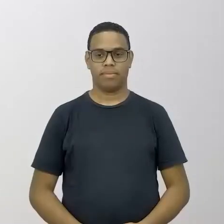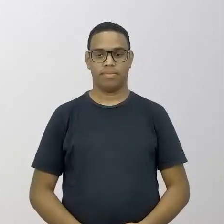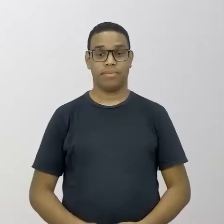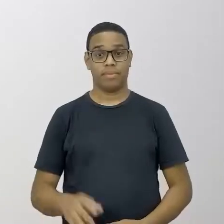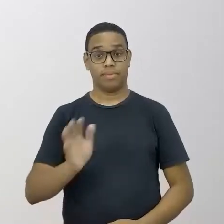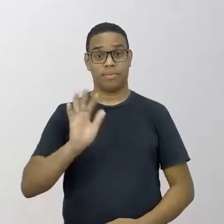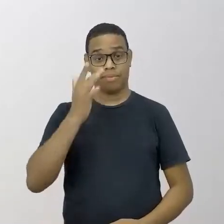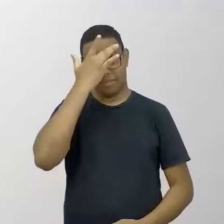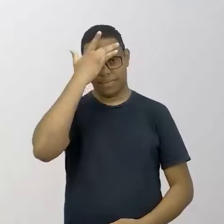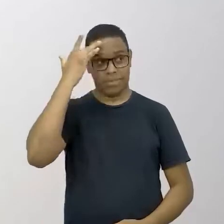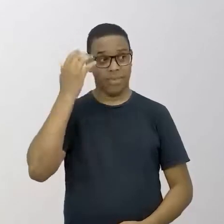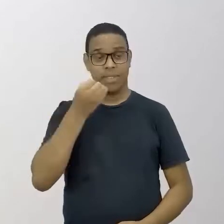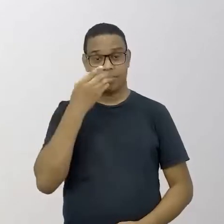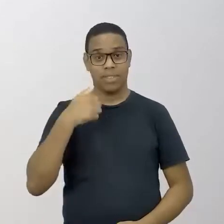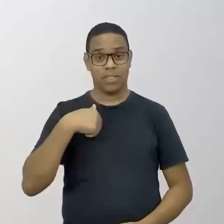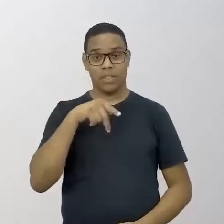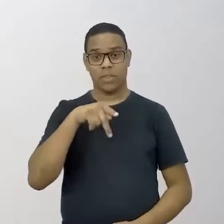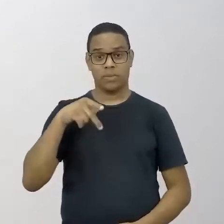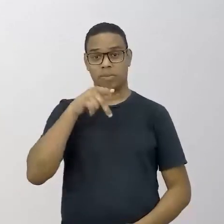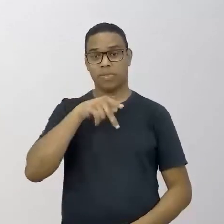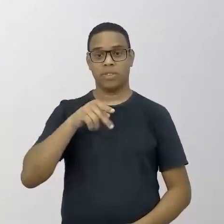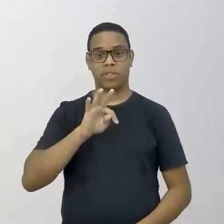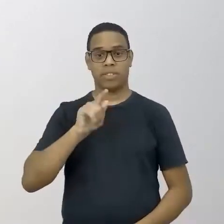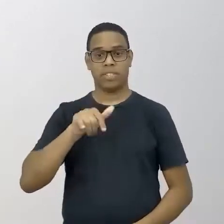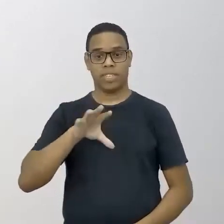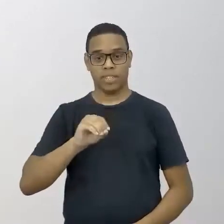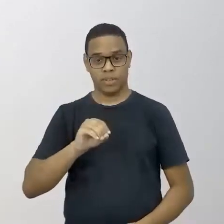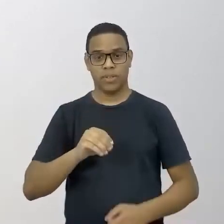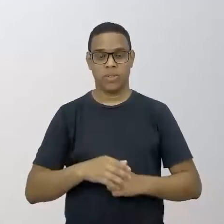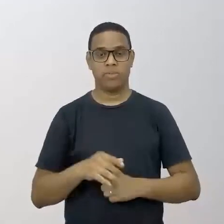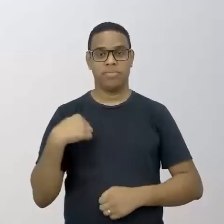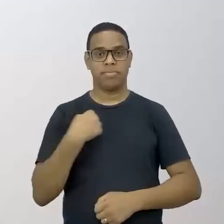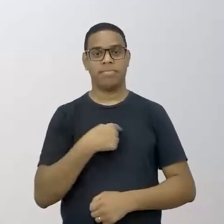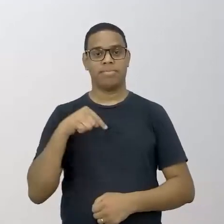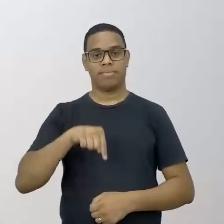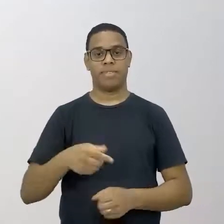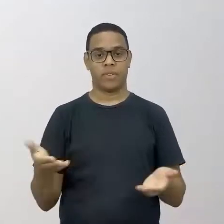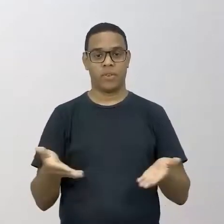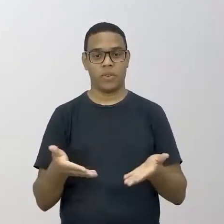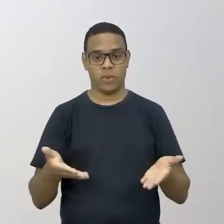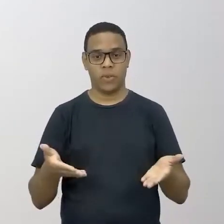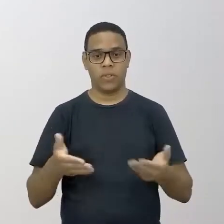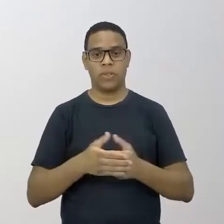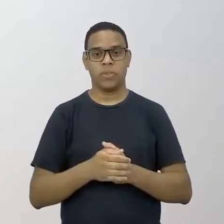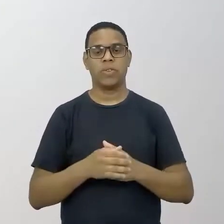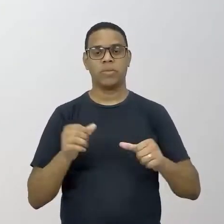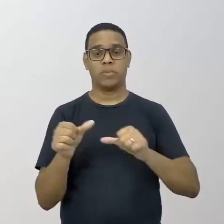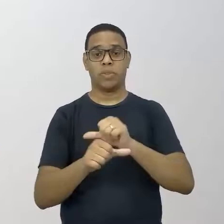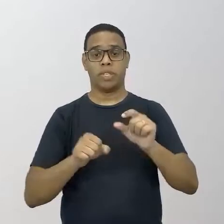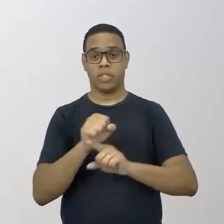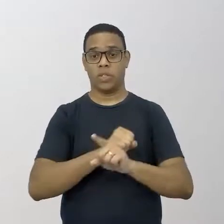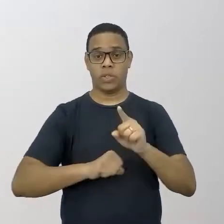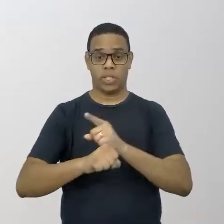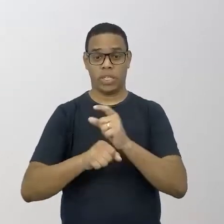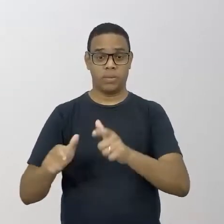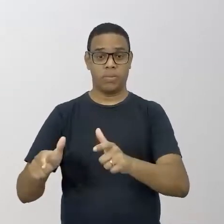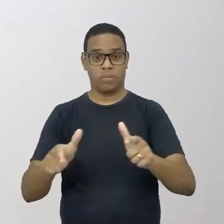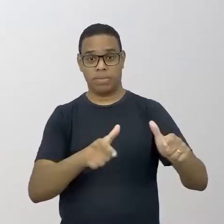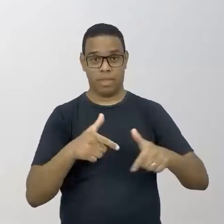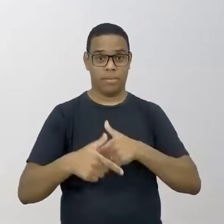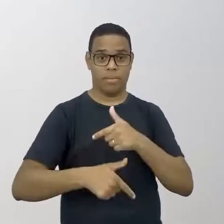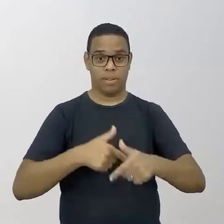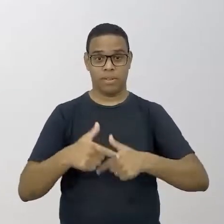E aí, pessoal, tudo bem? Eu sou o professor Thiago Lazarim. Nós estamos hoje com o componente Mudanças Sociais, Demografia e